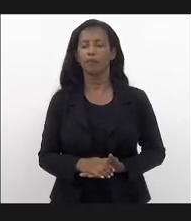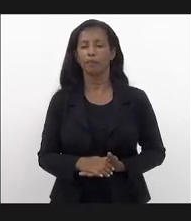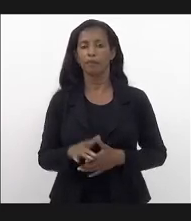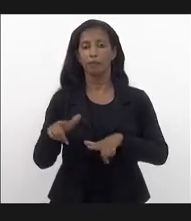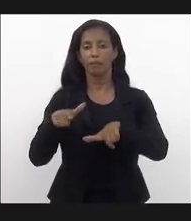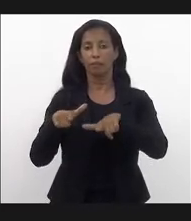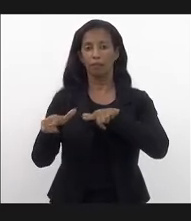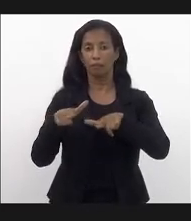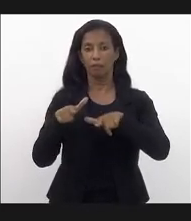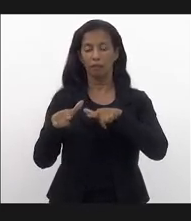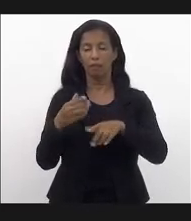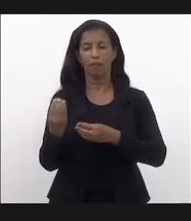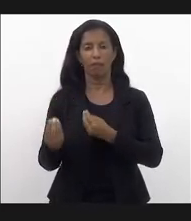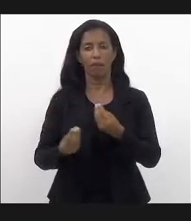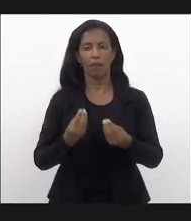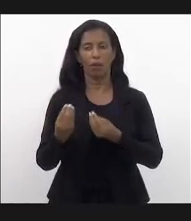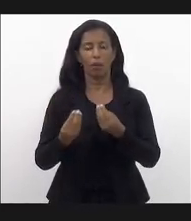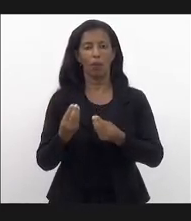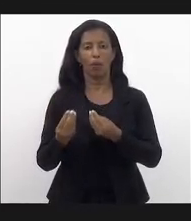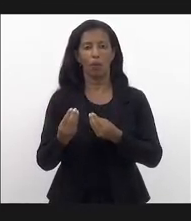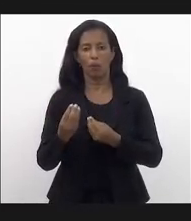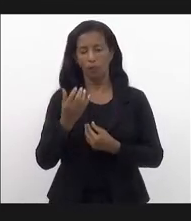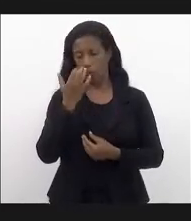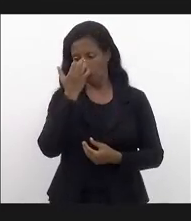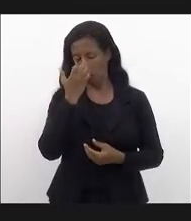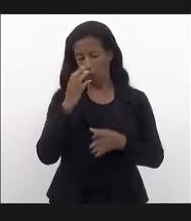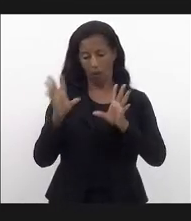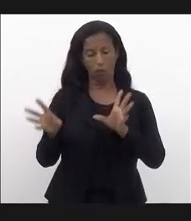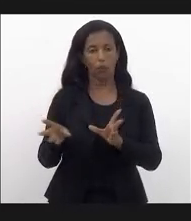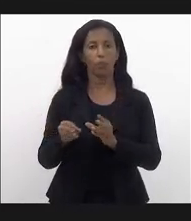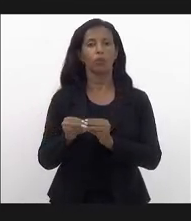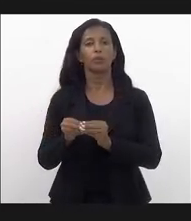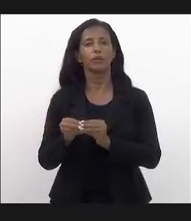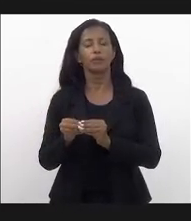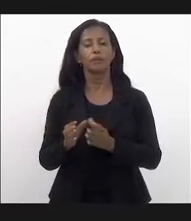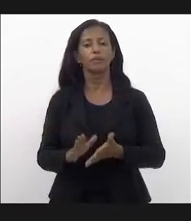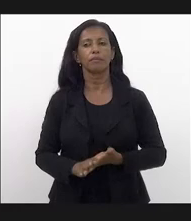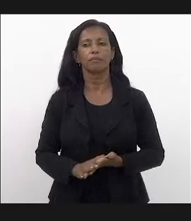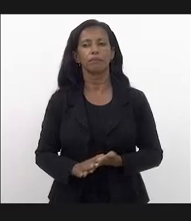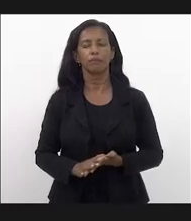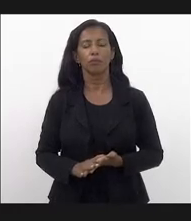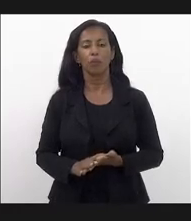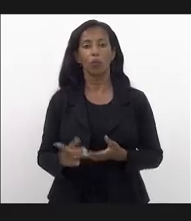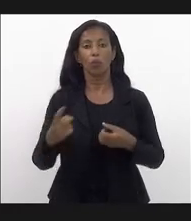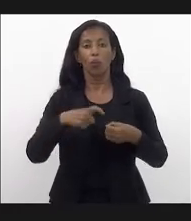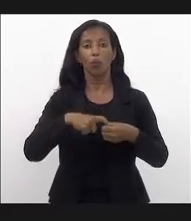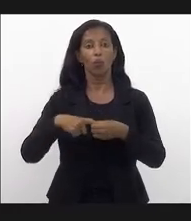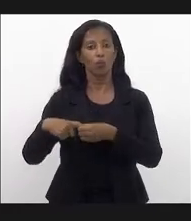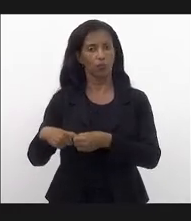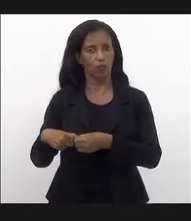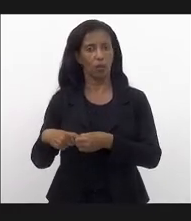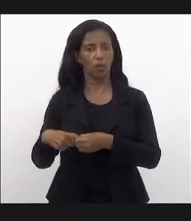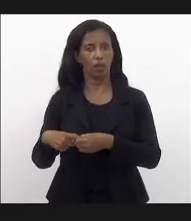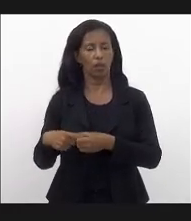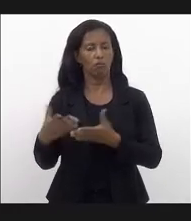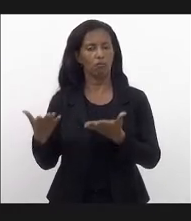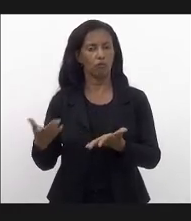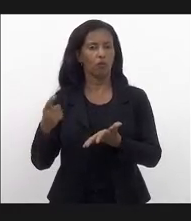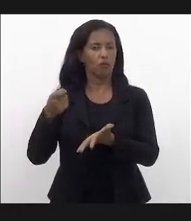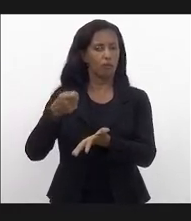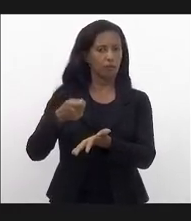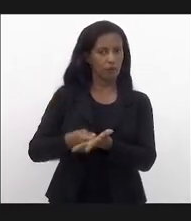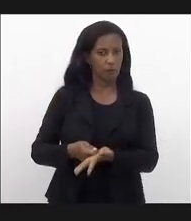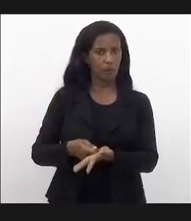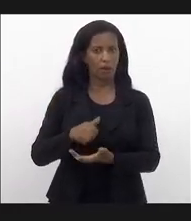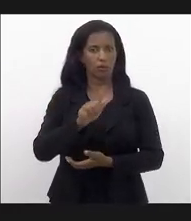trabalhos como um deles na conclusão a questão do convênio que foi firmado com